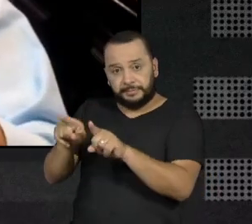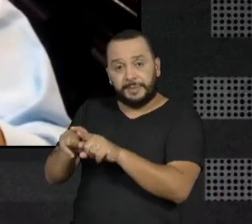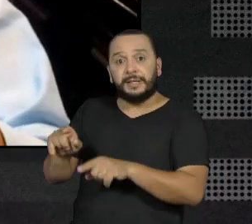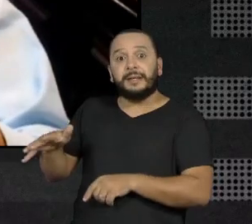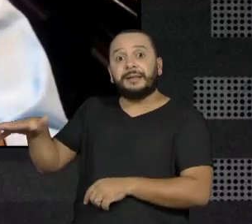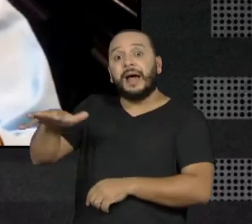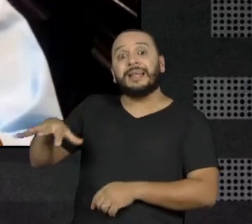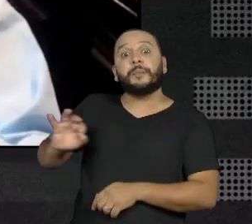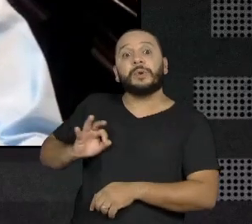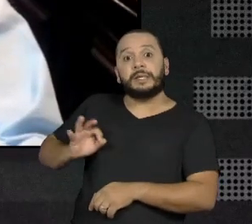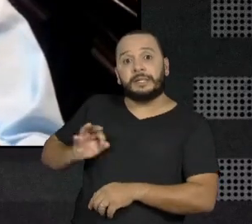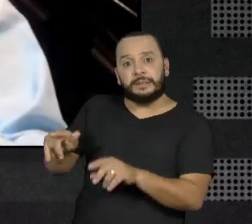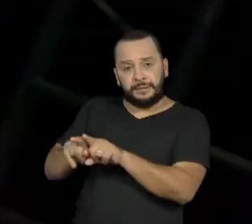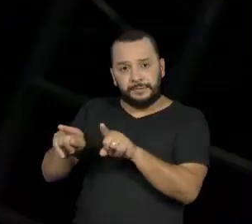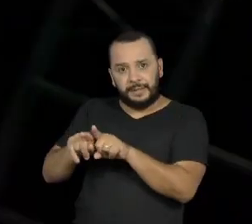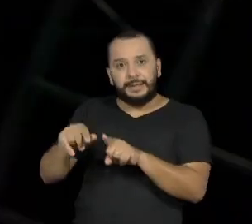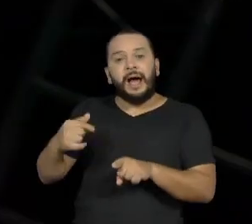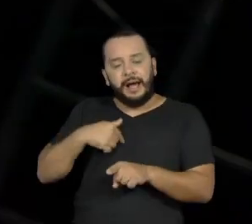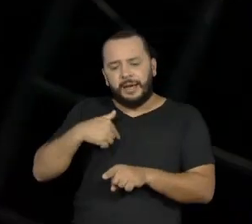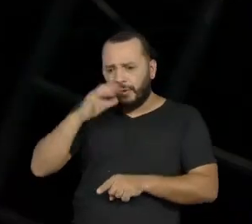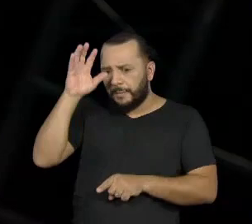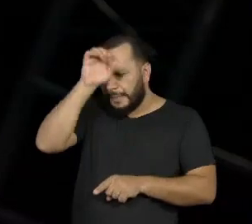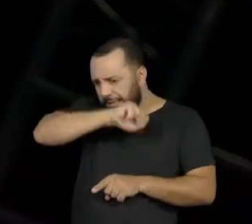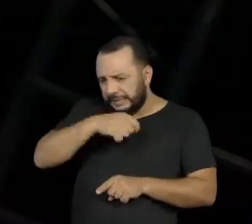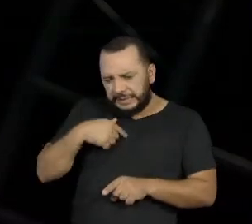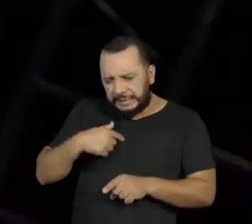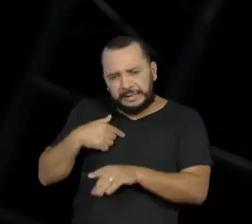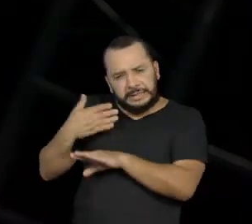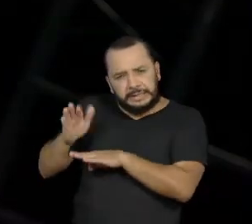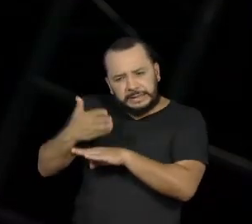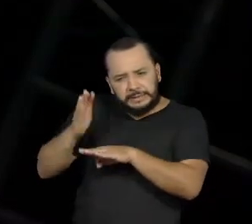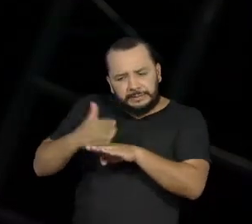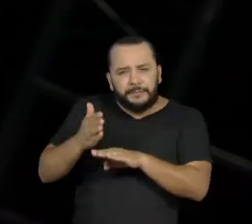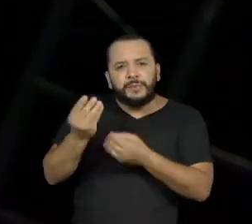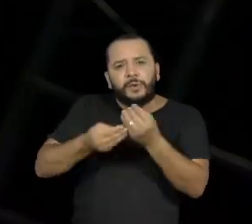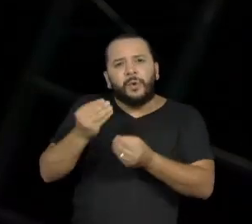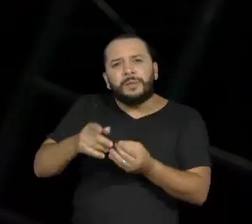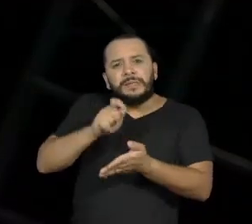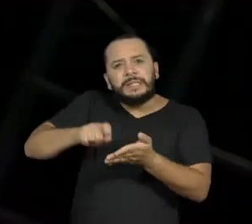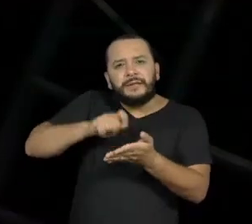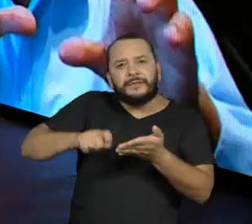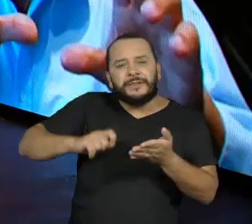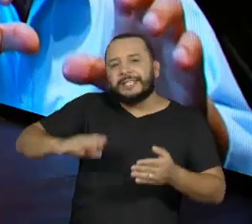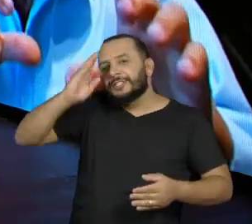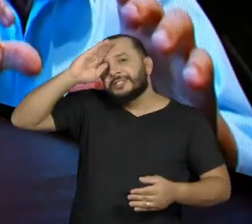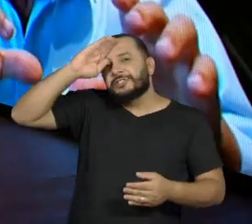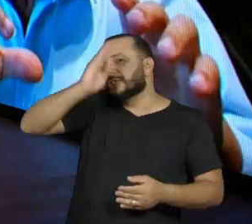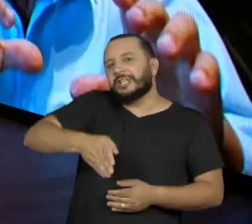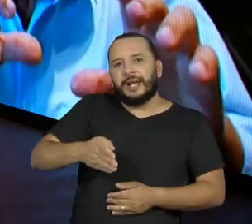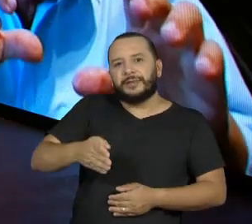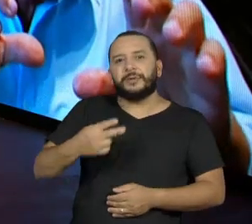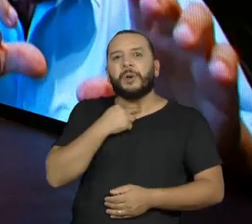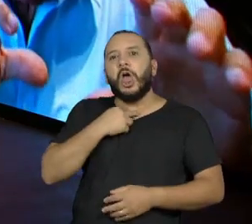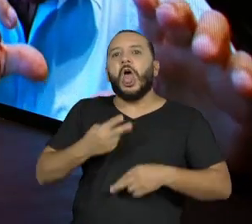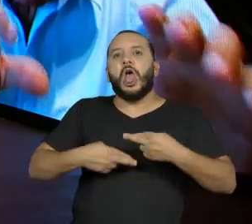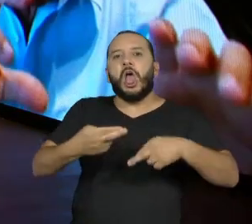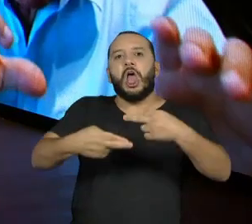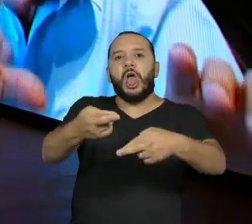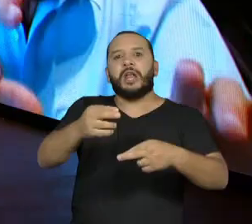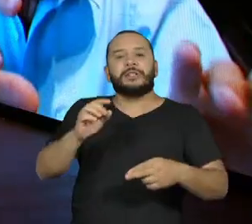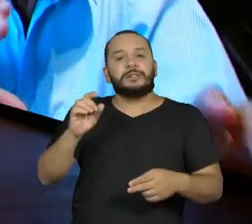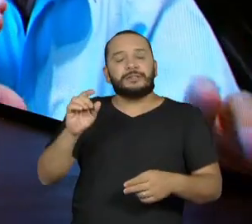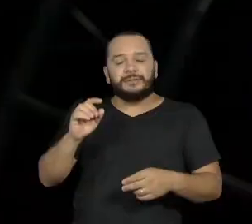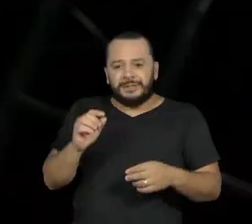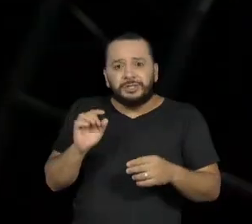direta, concisa, objetiva, que serve para caber no quadrinho, no balão da história